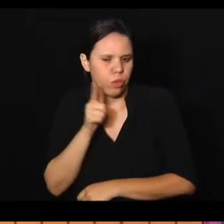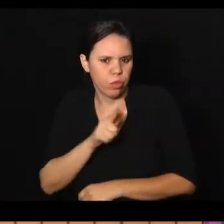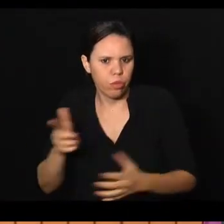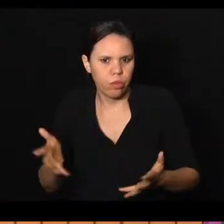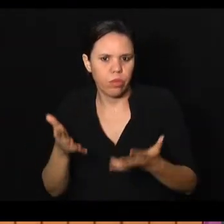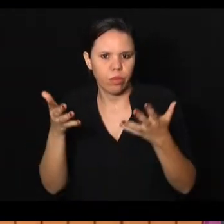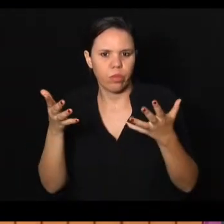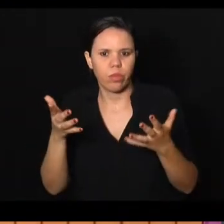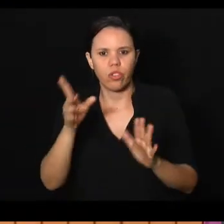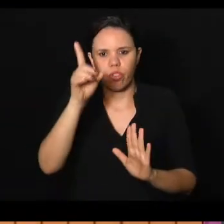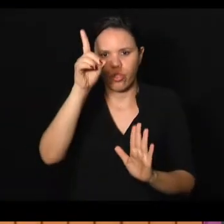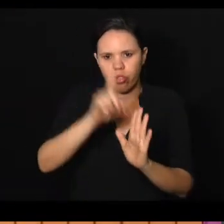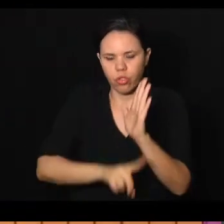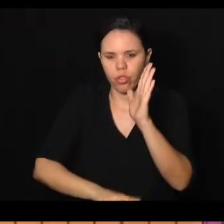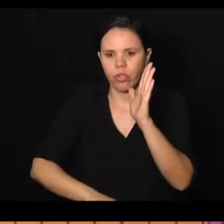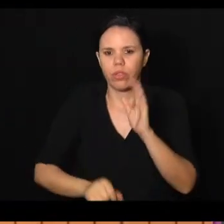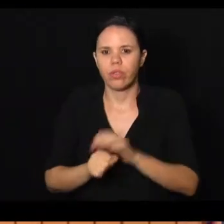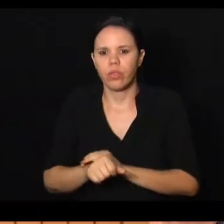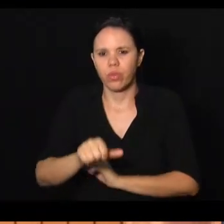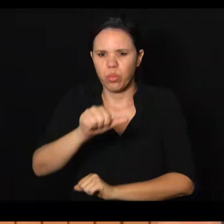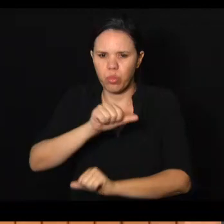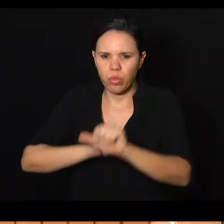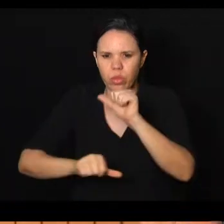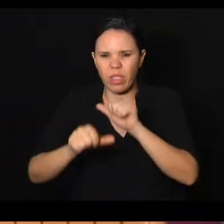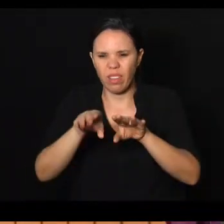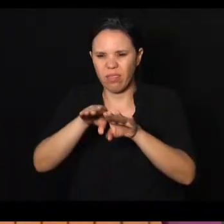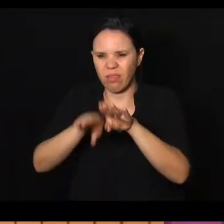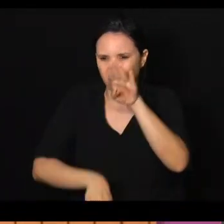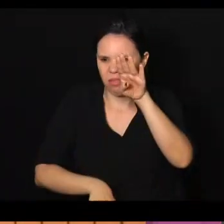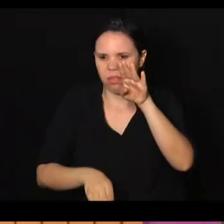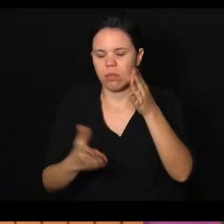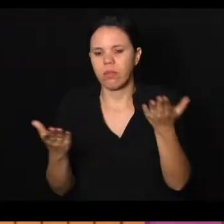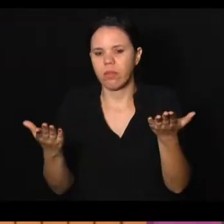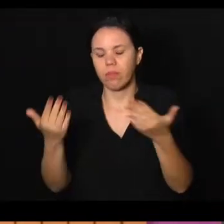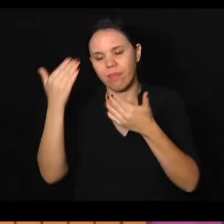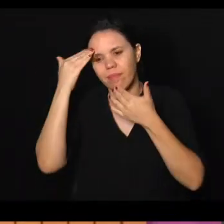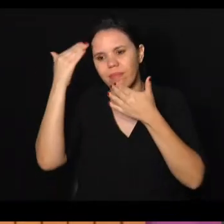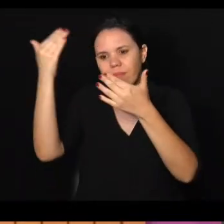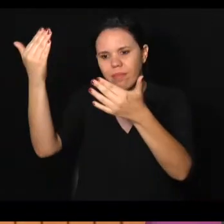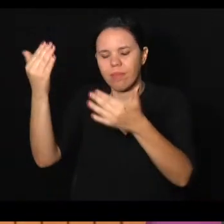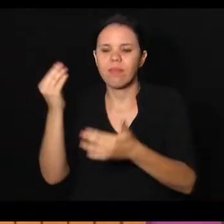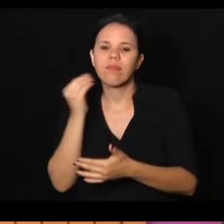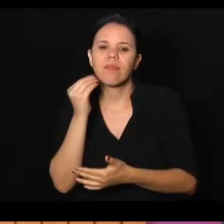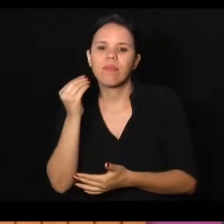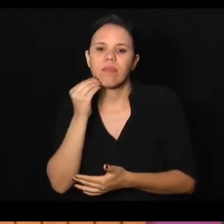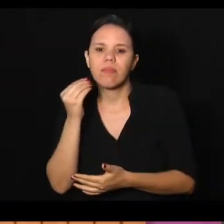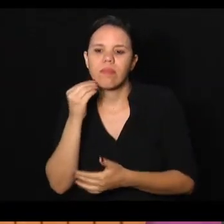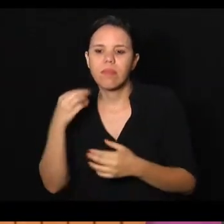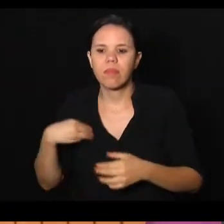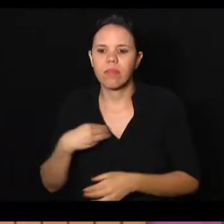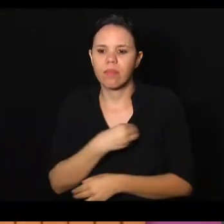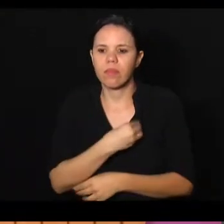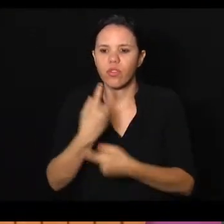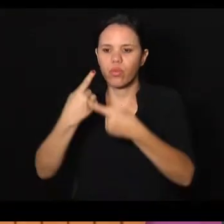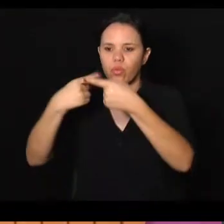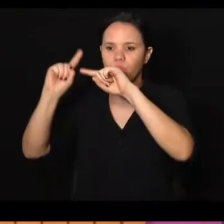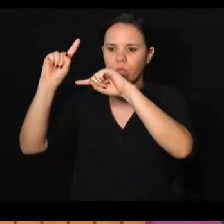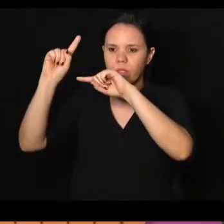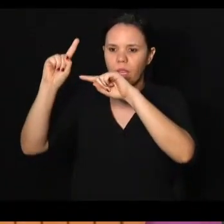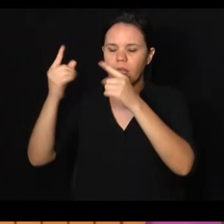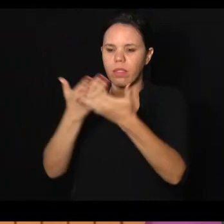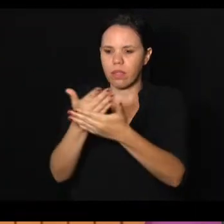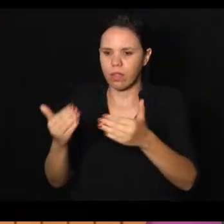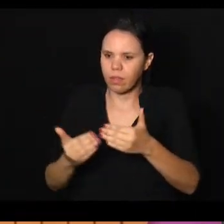levar os direitos e reverter o quadro de desigualdade. Então, muito obrigada pela oportunidade, ministra, e desejo sucesso